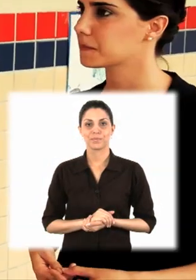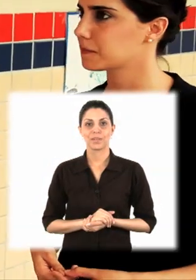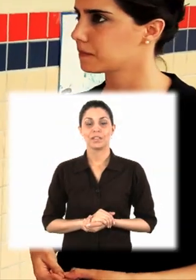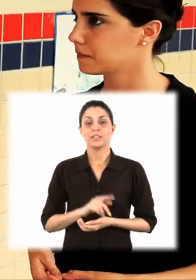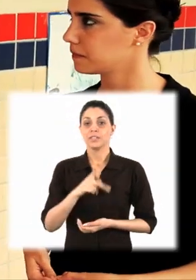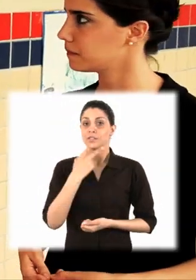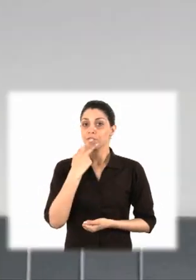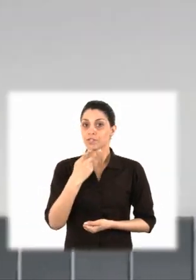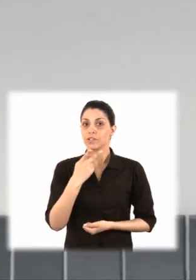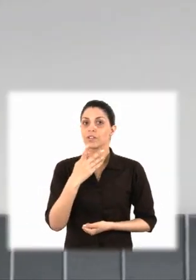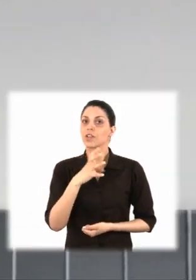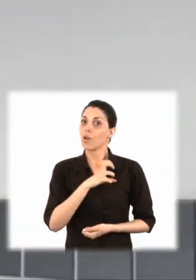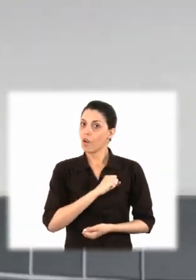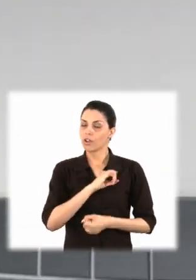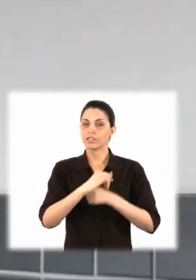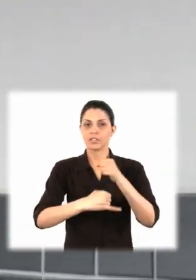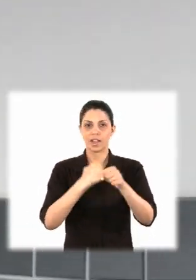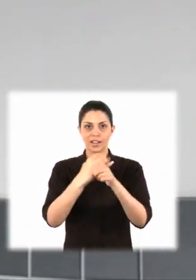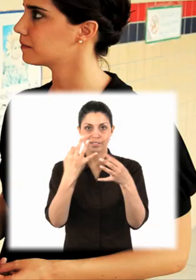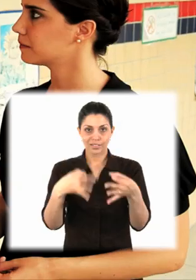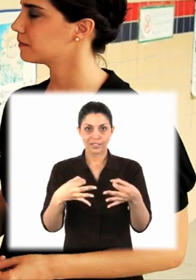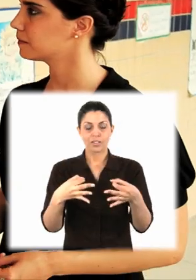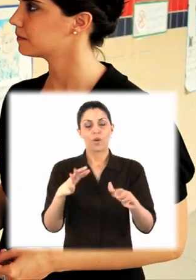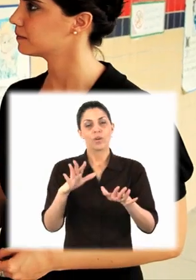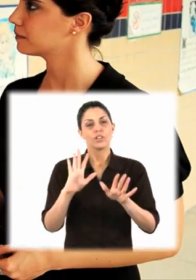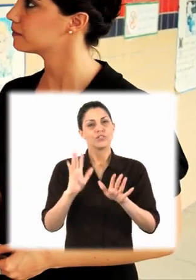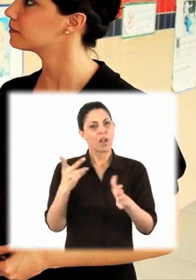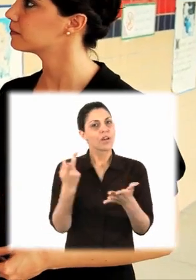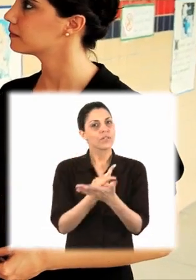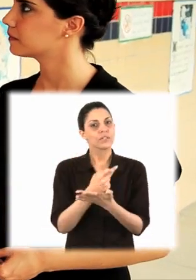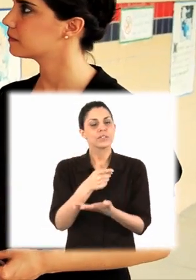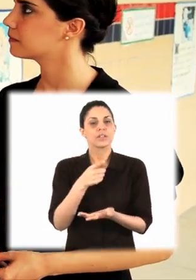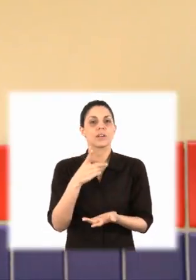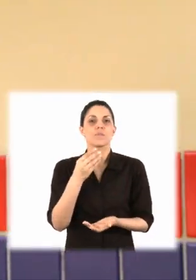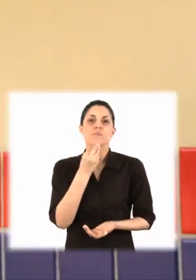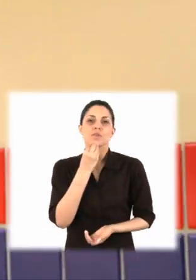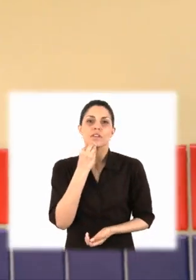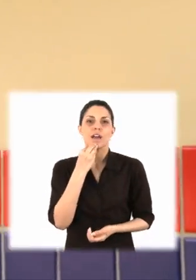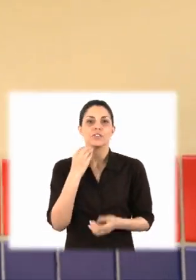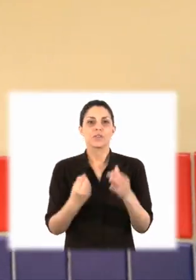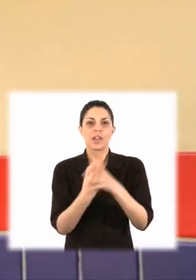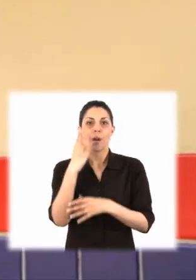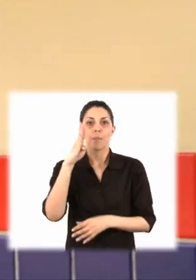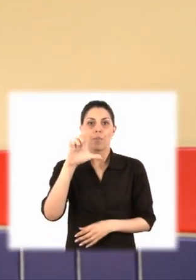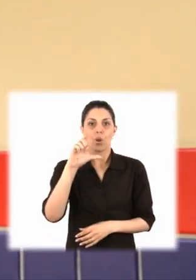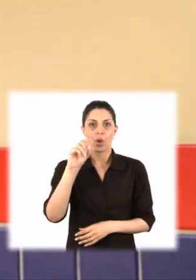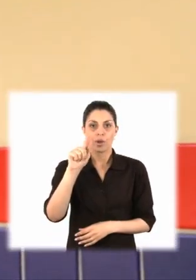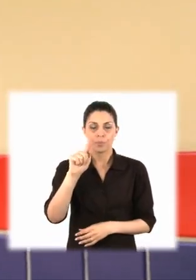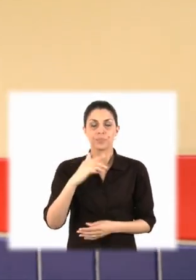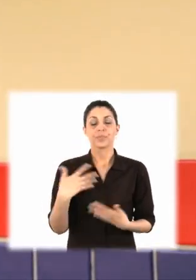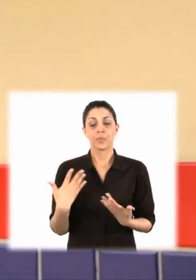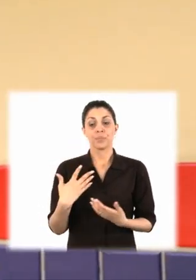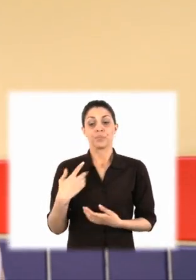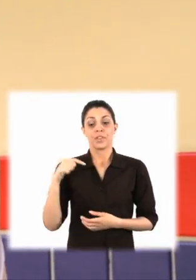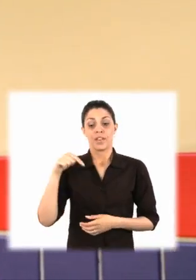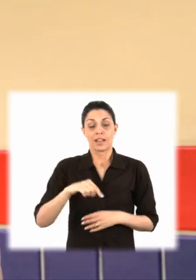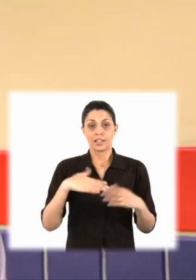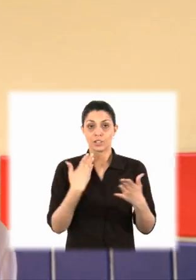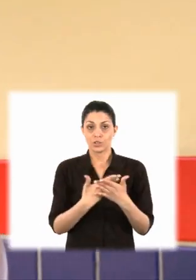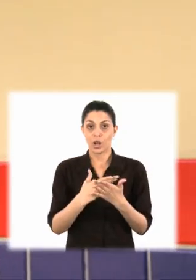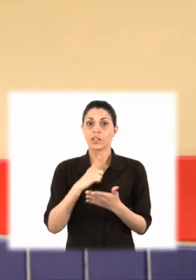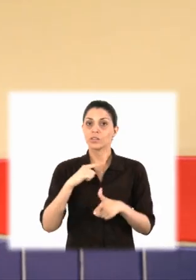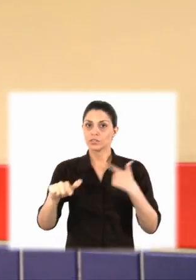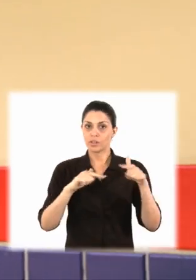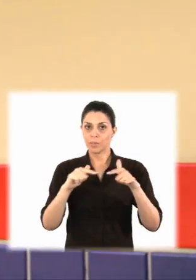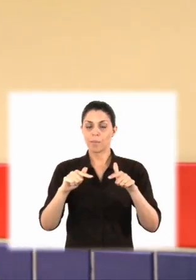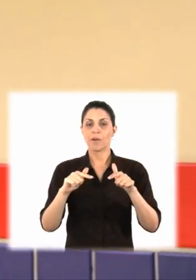Você disse que gosta de internet, certo? Alguma vez você teve a oportunidade de criar um blog? A gente até está fazendo um trabalho, aqui foi focado